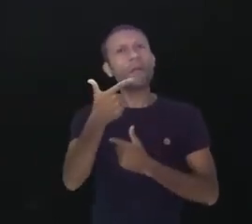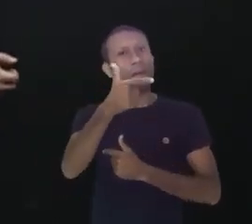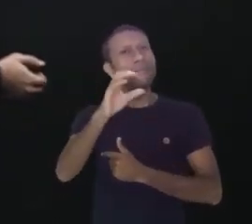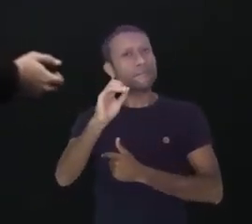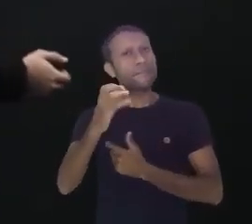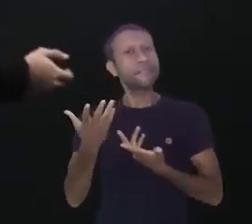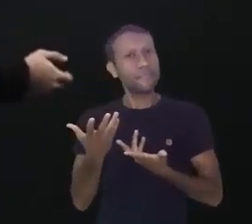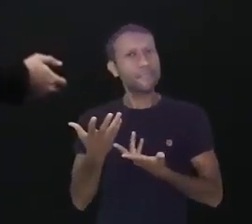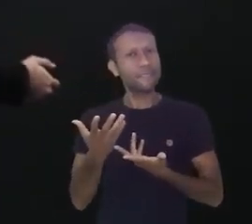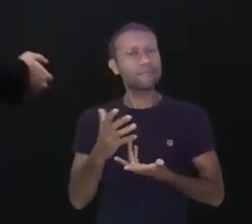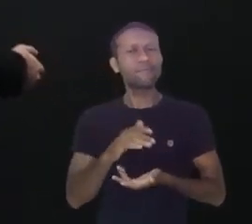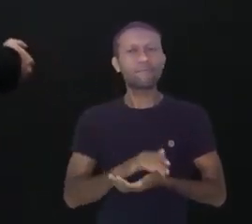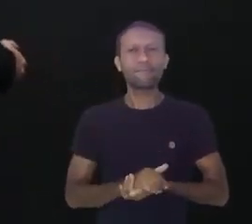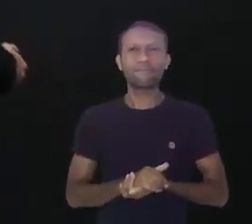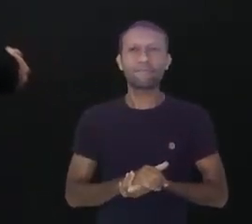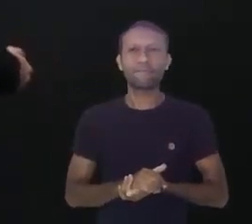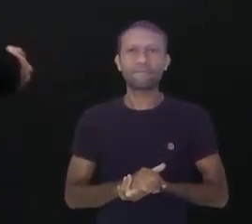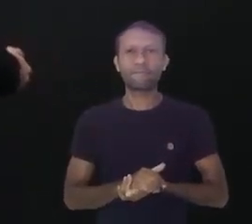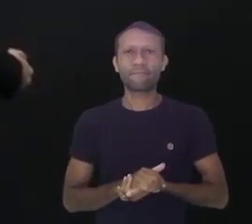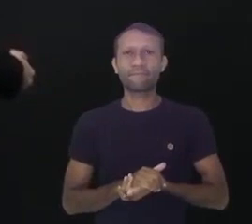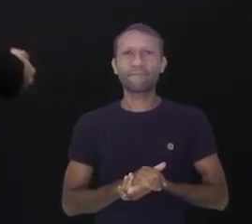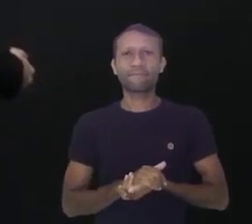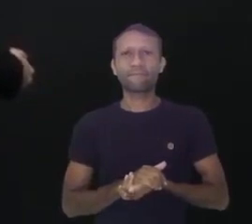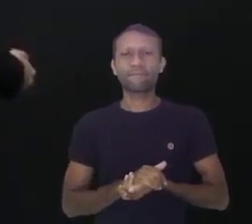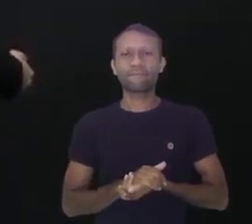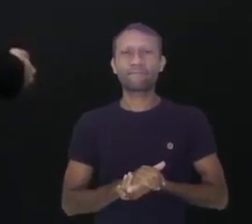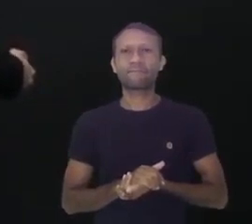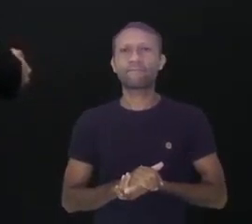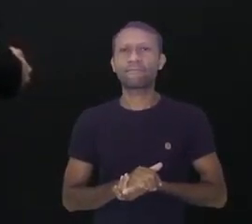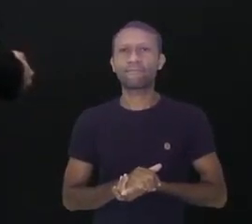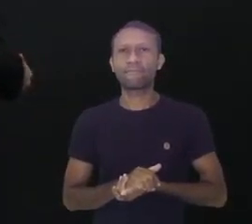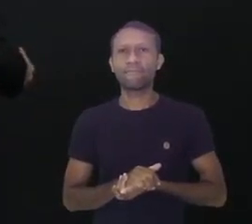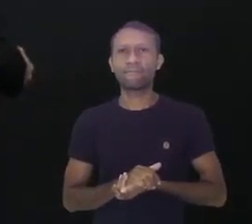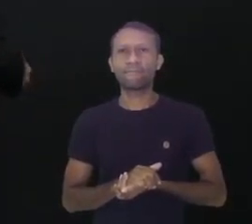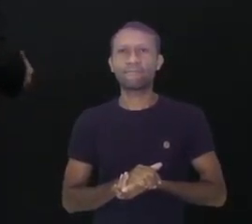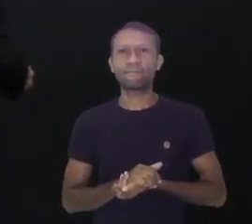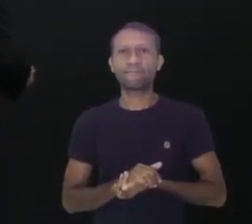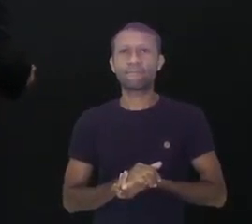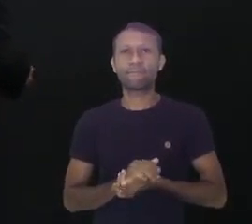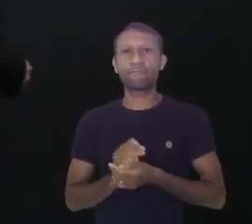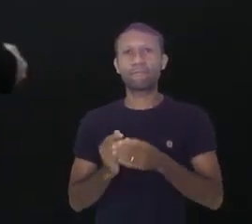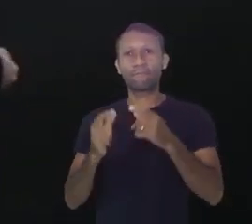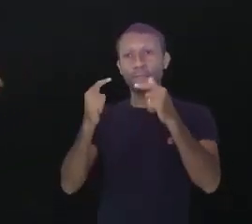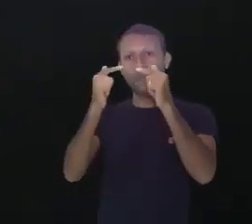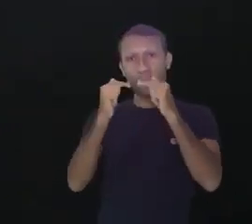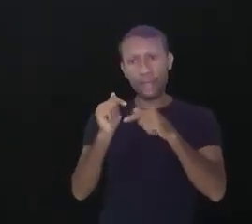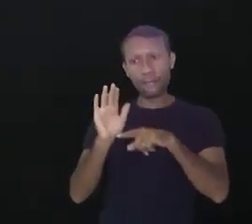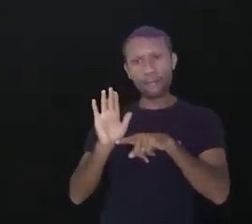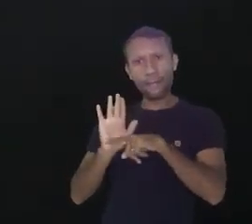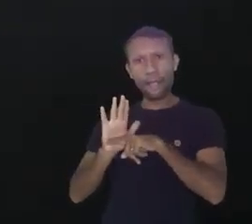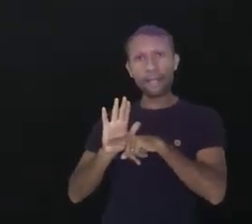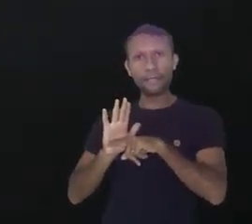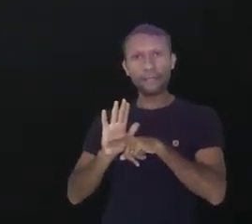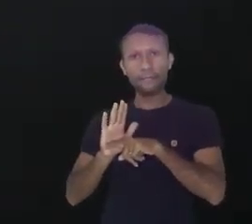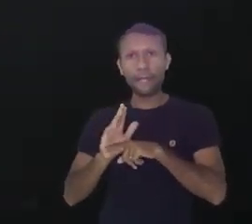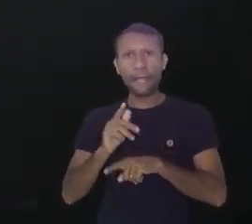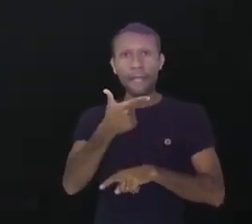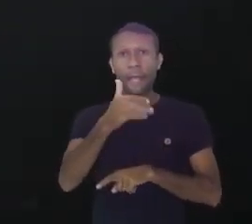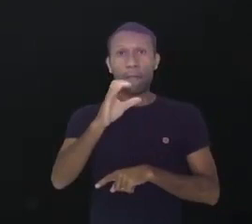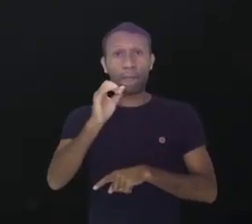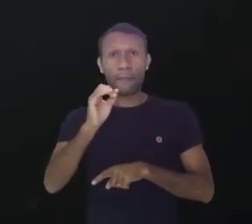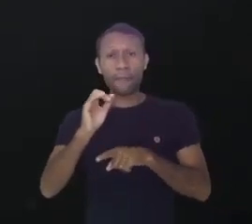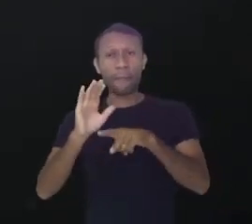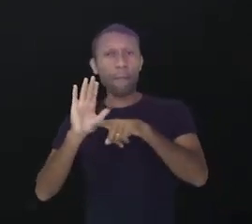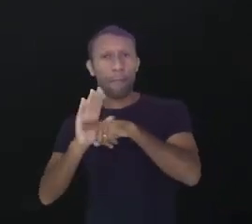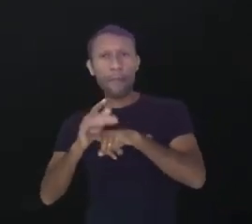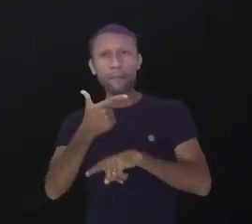aí, vamos lá. 5 vezes 4 é 20 e ele desce para cá negativo. Subtraindo 20 de